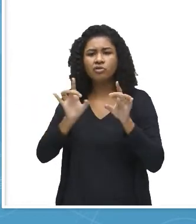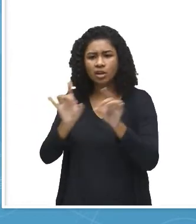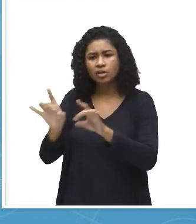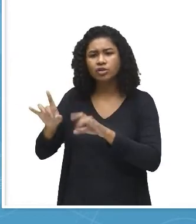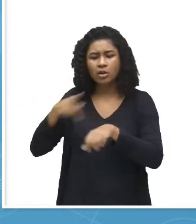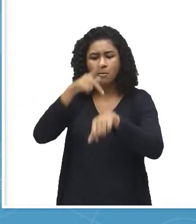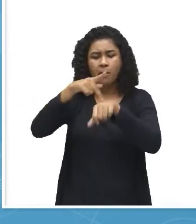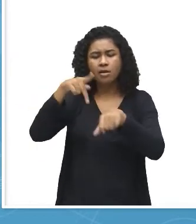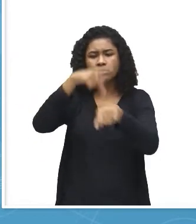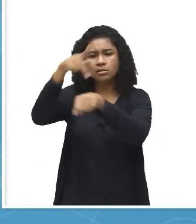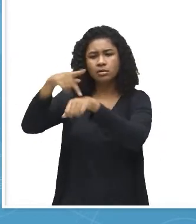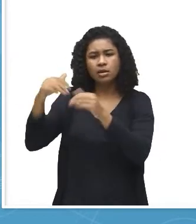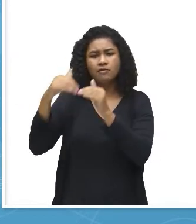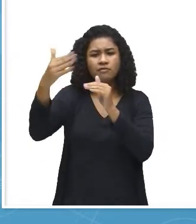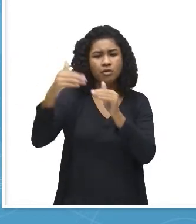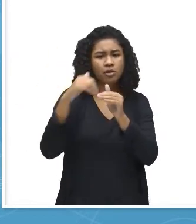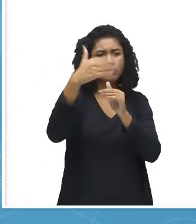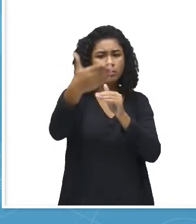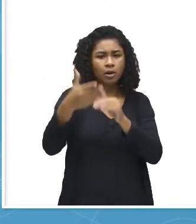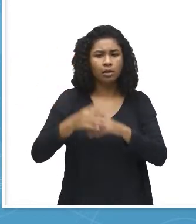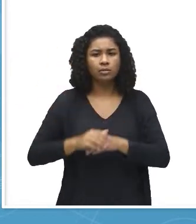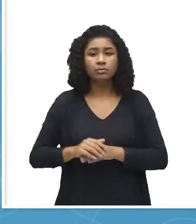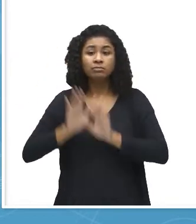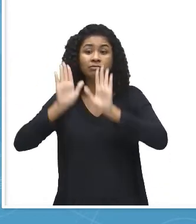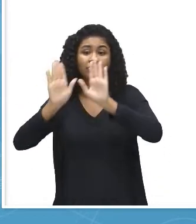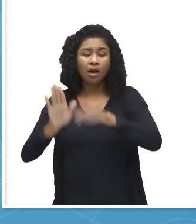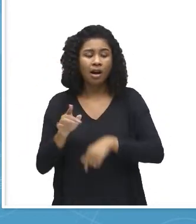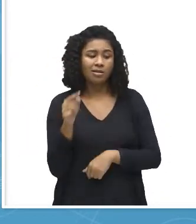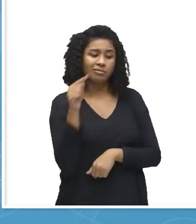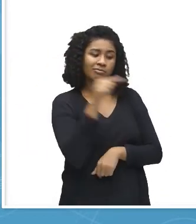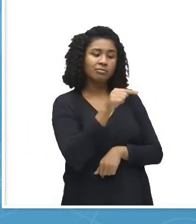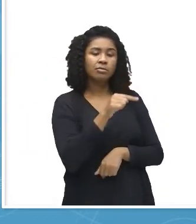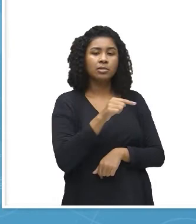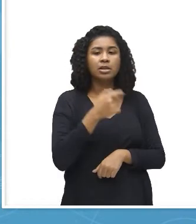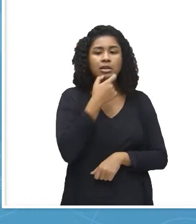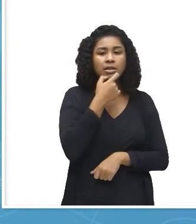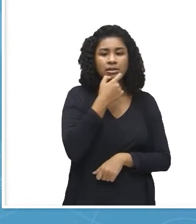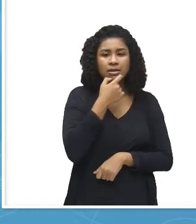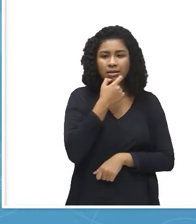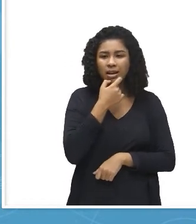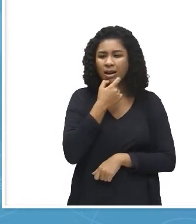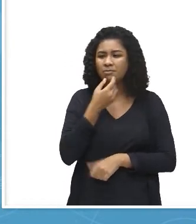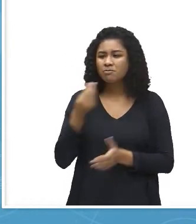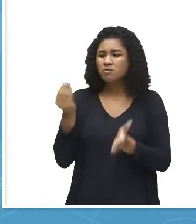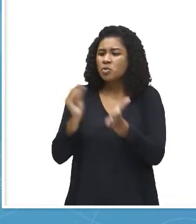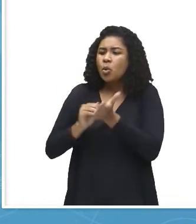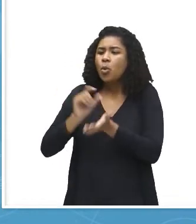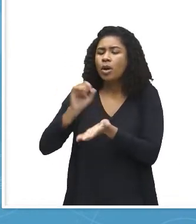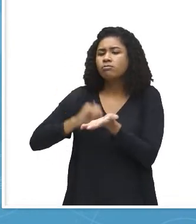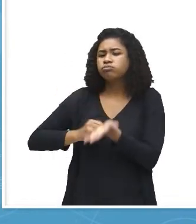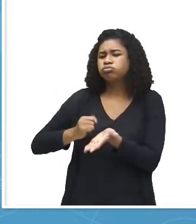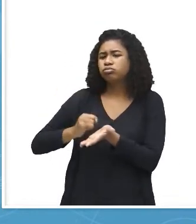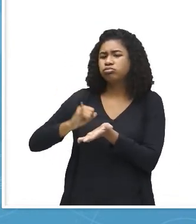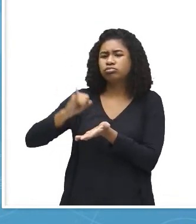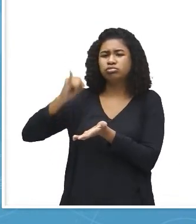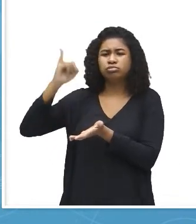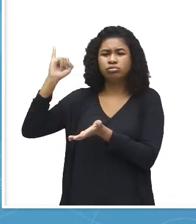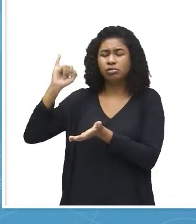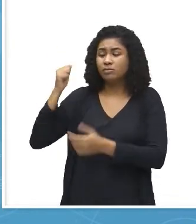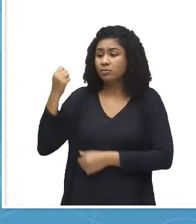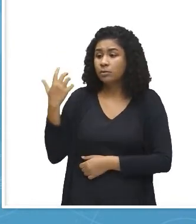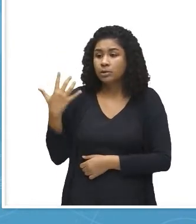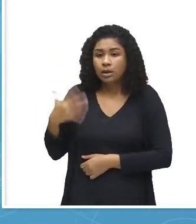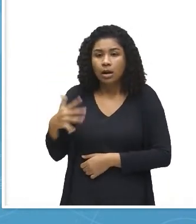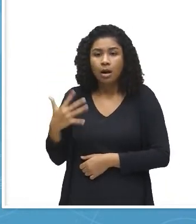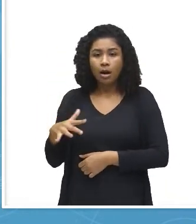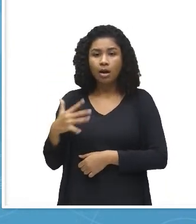com o passar do tempo a Inglaterra resolveu aumentar e taxar o tecido indiano na venda na própria Inglaterra.